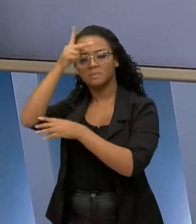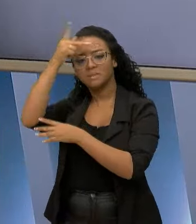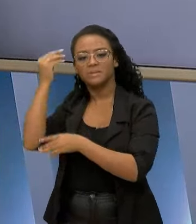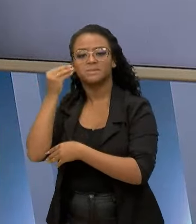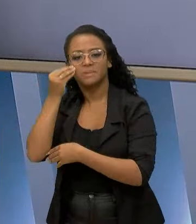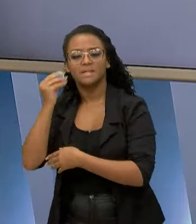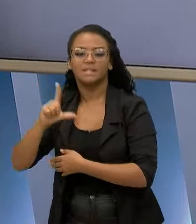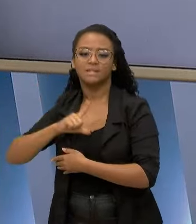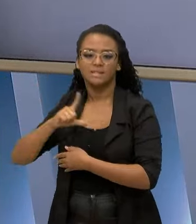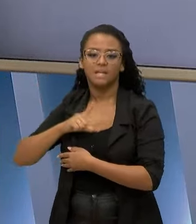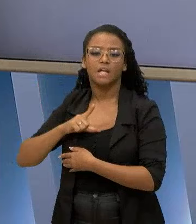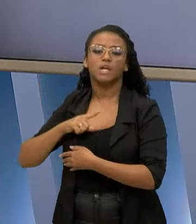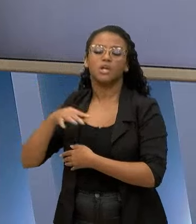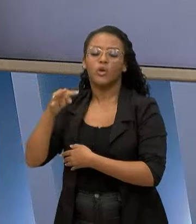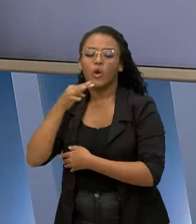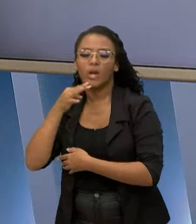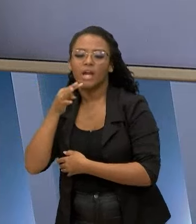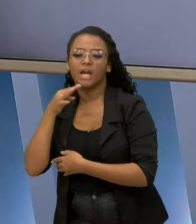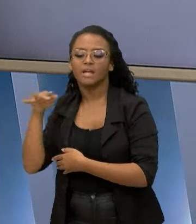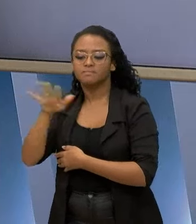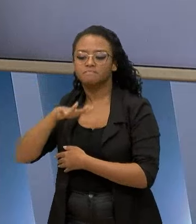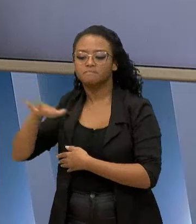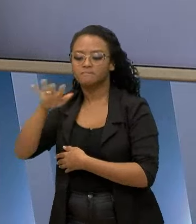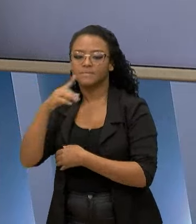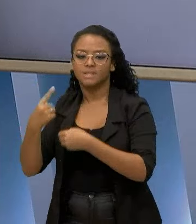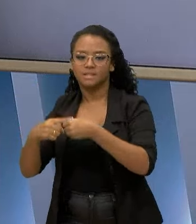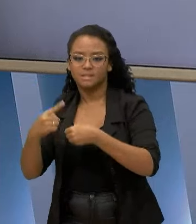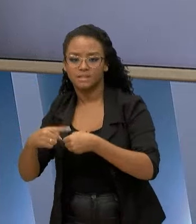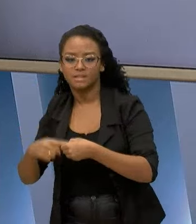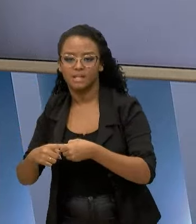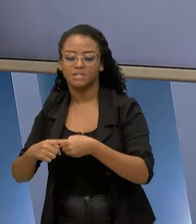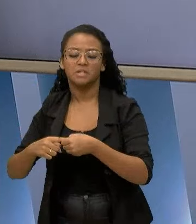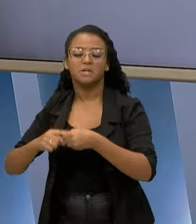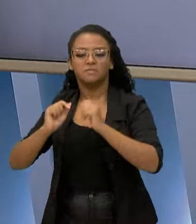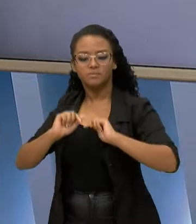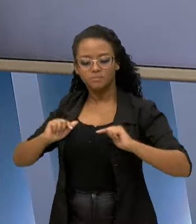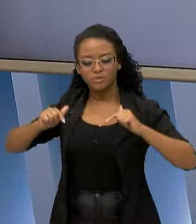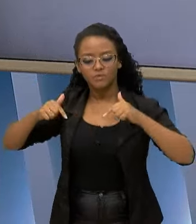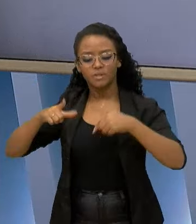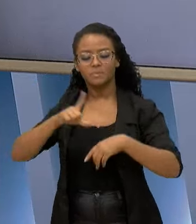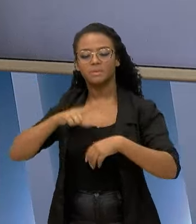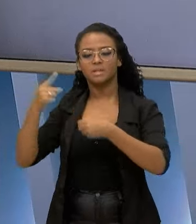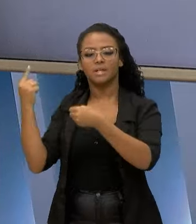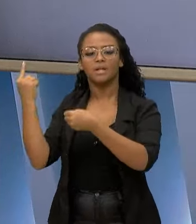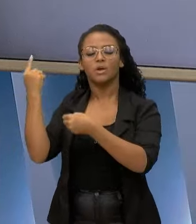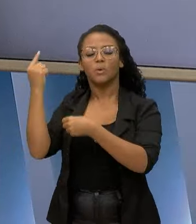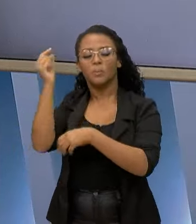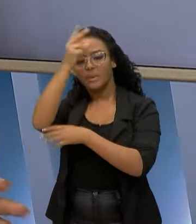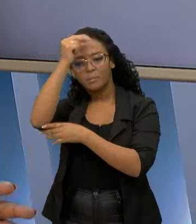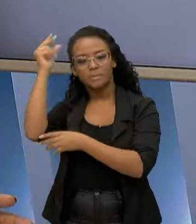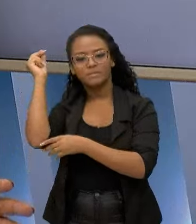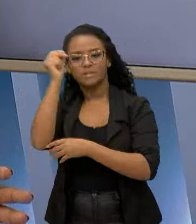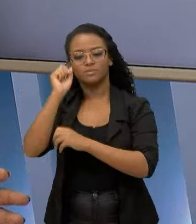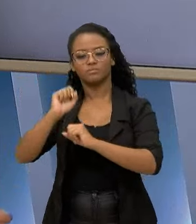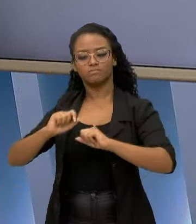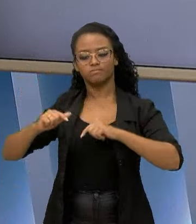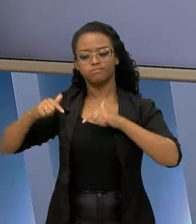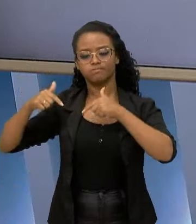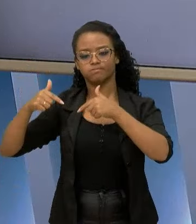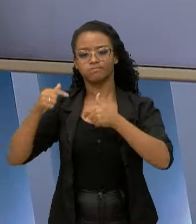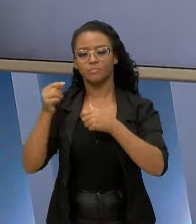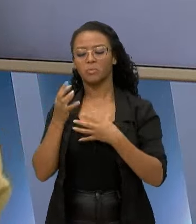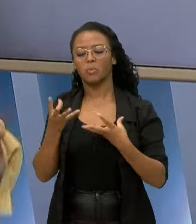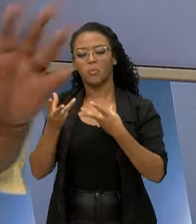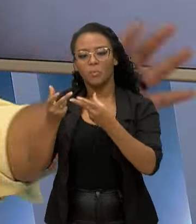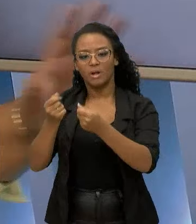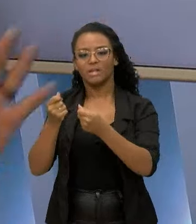cidade. Nós vamos fazer uma composição para ter uma prefeitura à altura dos desafios. Não cambalacho de cargo comissionado que